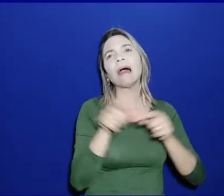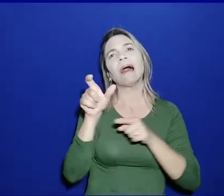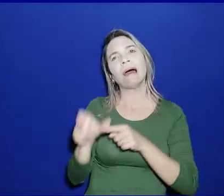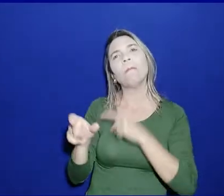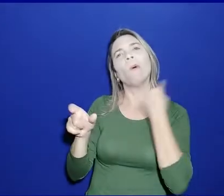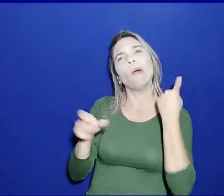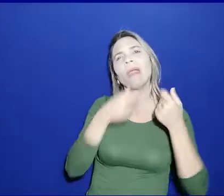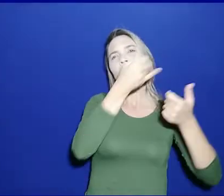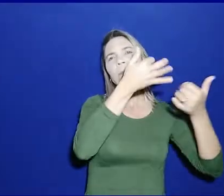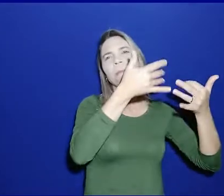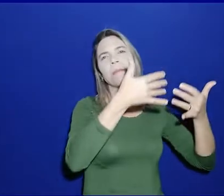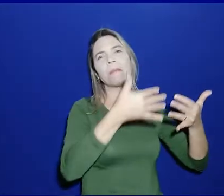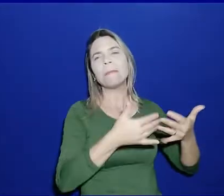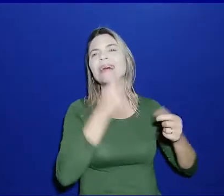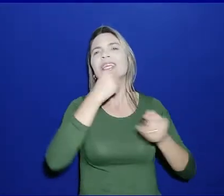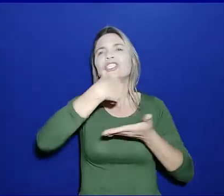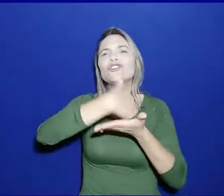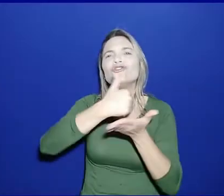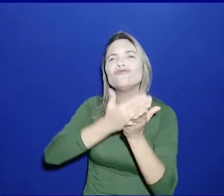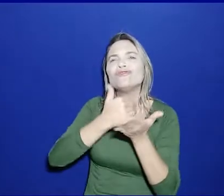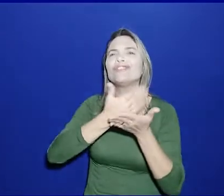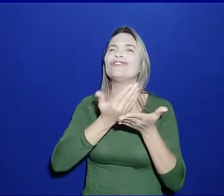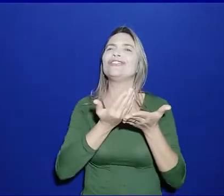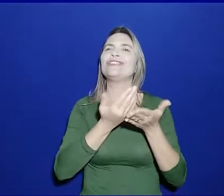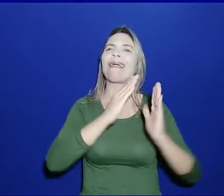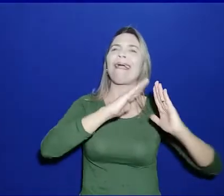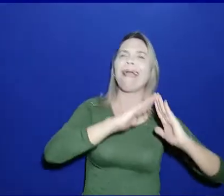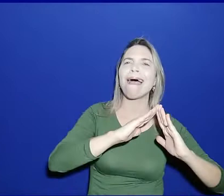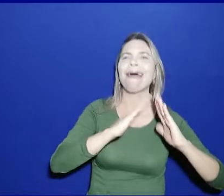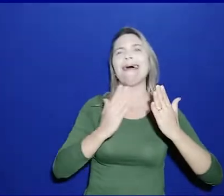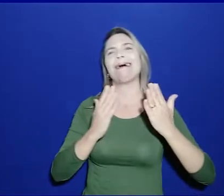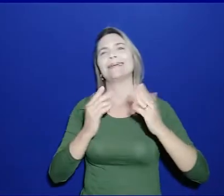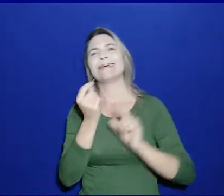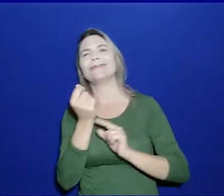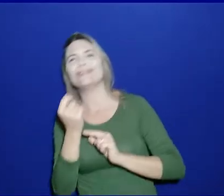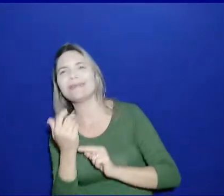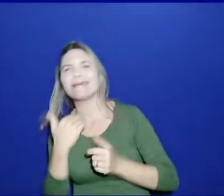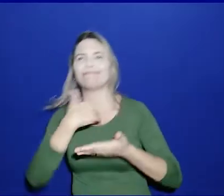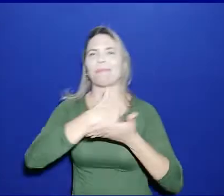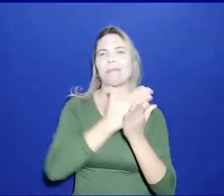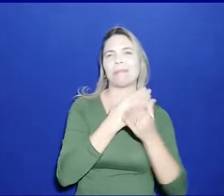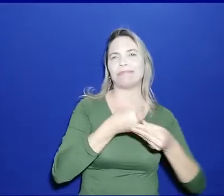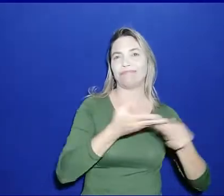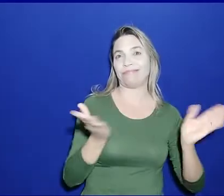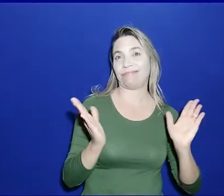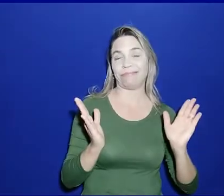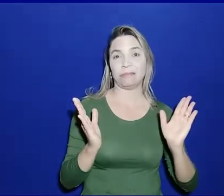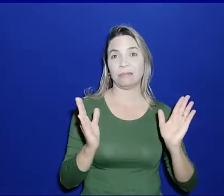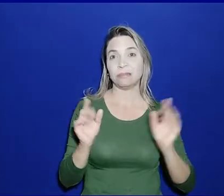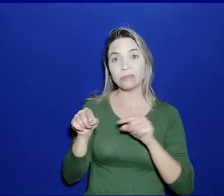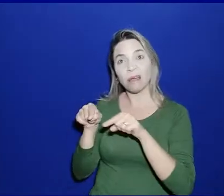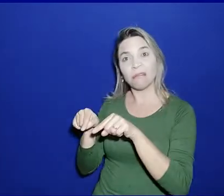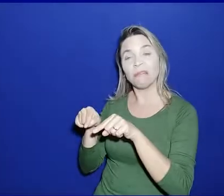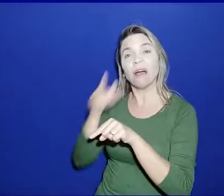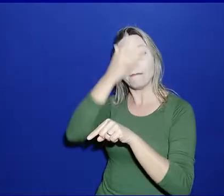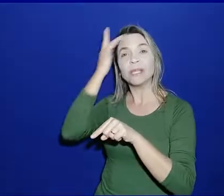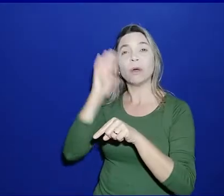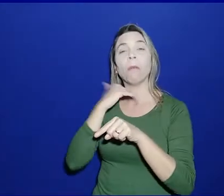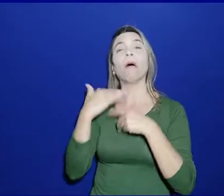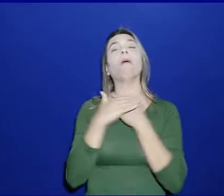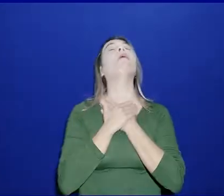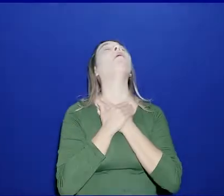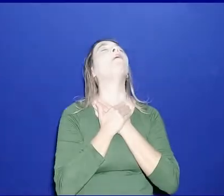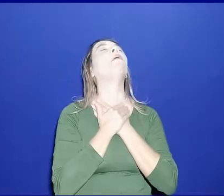assim. Morremos e sepultamos a nossa vontade, que era dirigida pelo pecado. Por isso, não mais